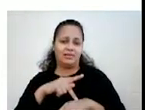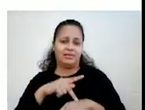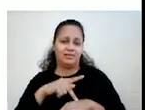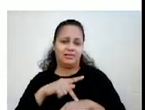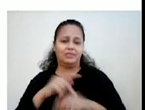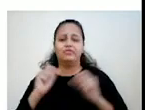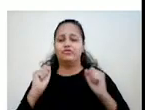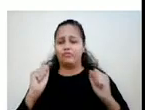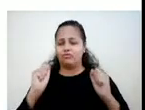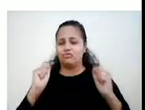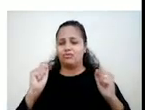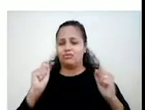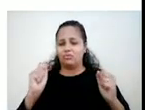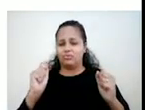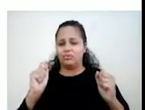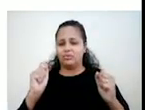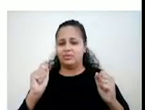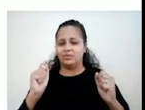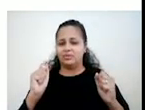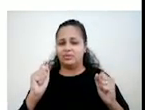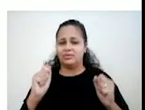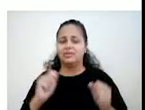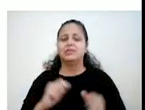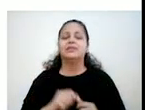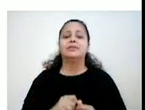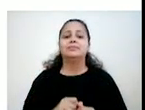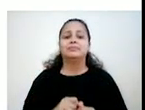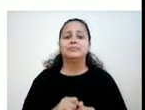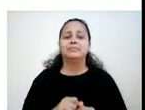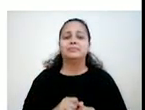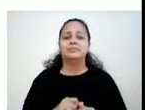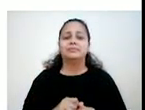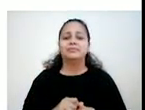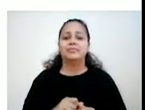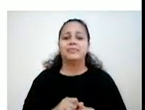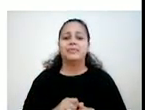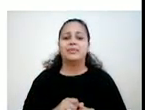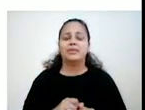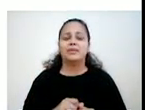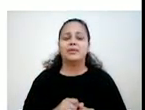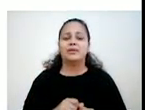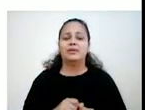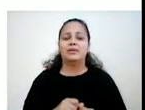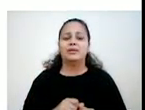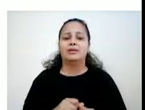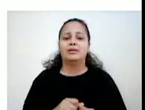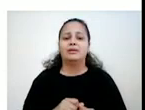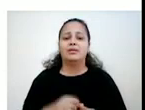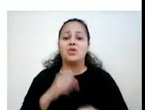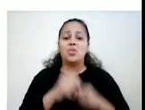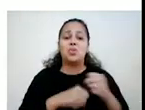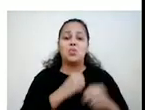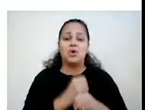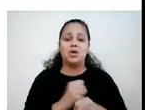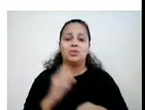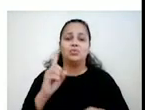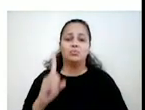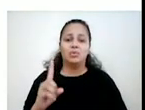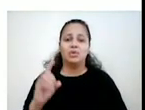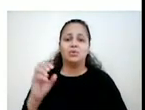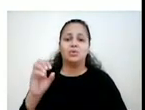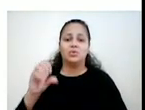considerando eles agitadores, certo? Para reprimir esses imigrantes, esses estrangeiros, no ano